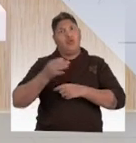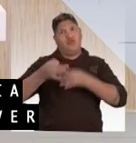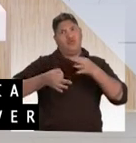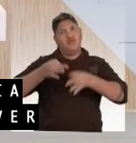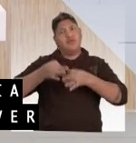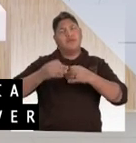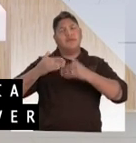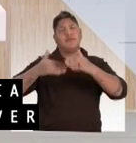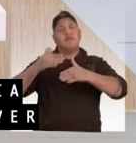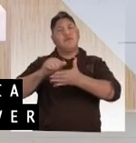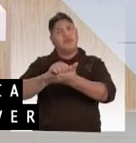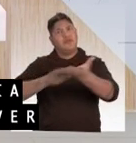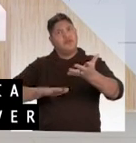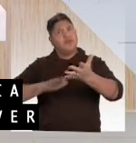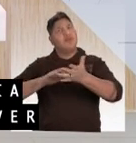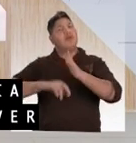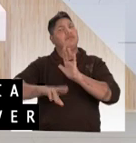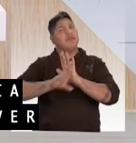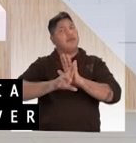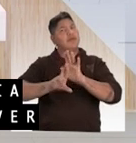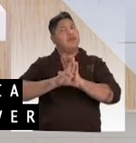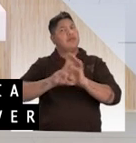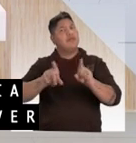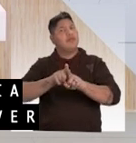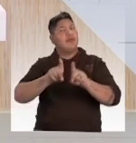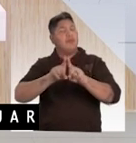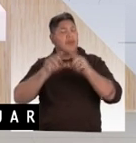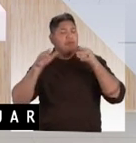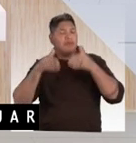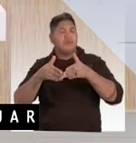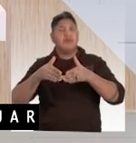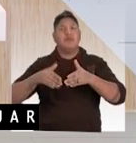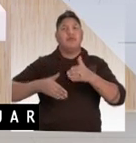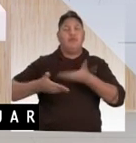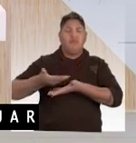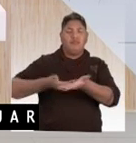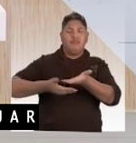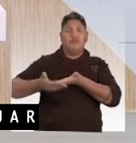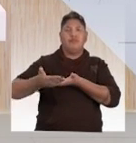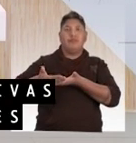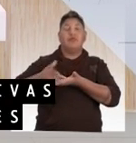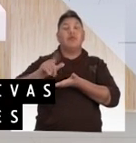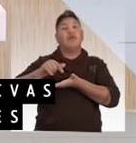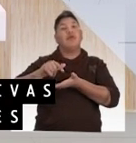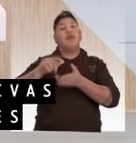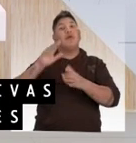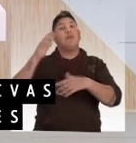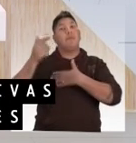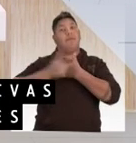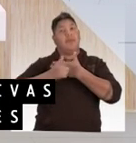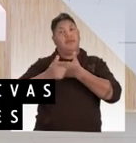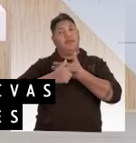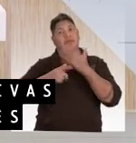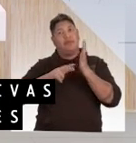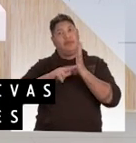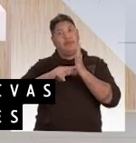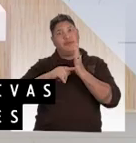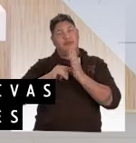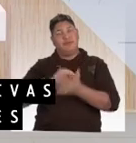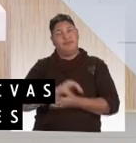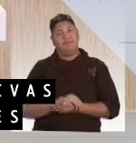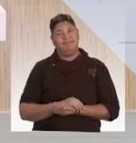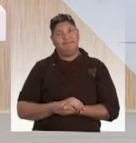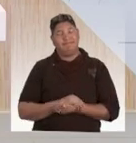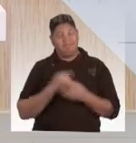Prestar assistência jurídica, desenvolver atividades de representação e atuar em negociações coletivas são algumas